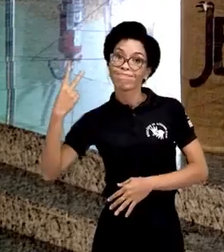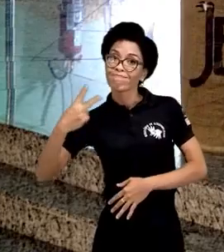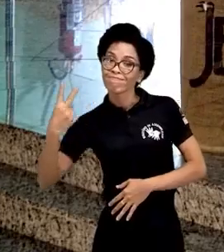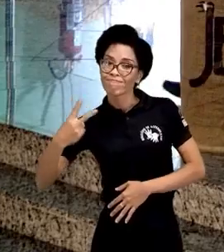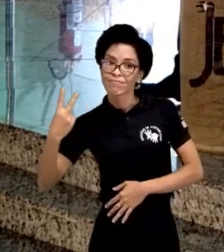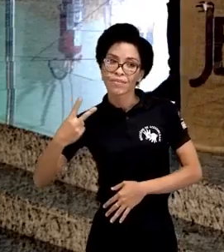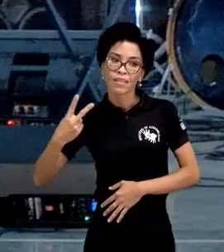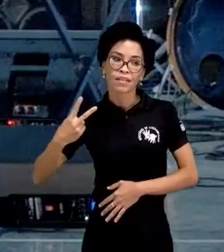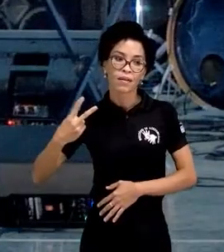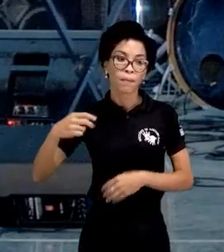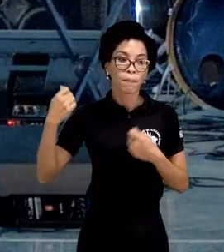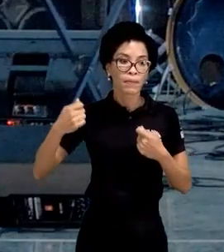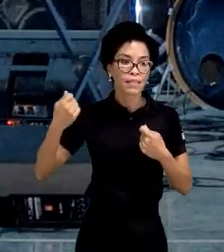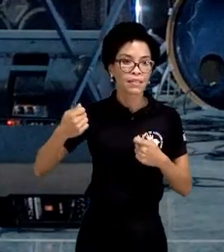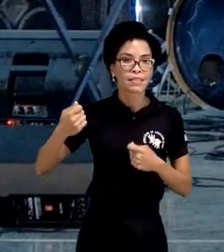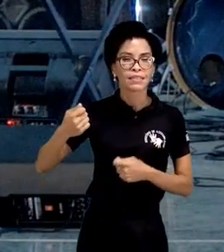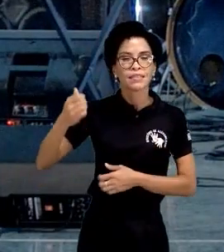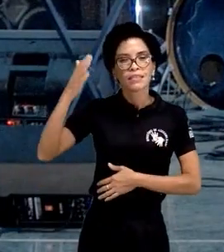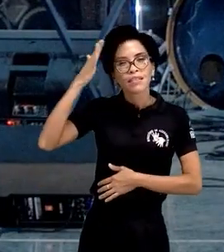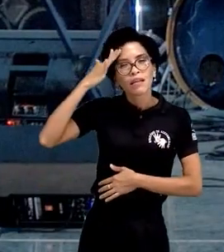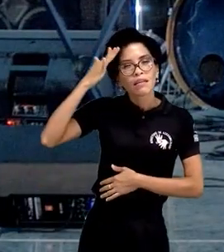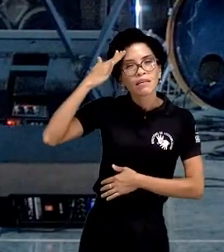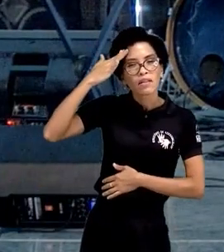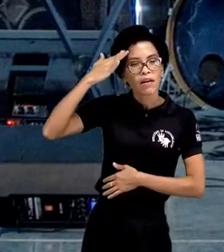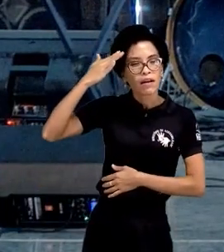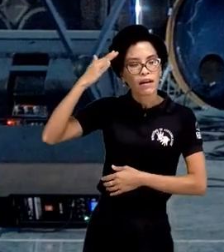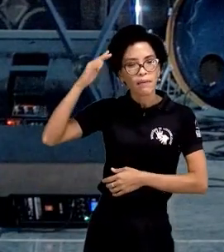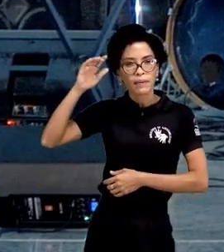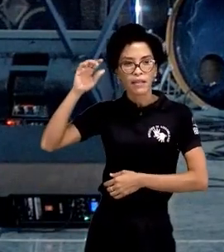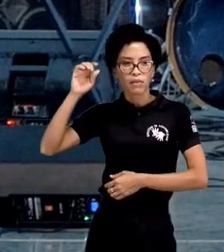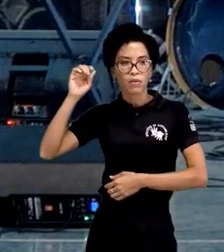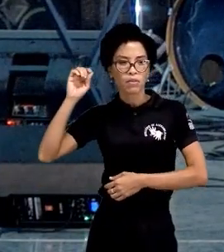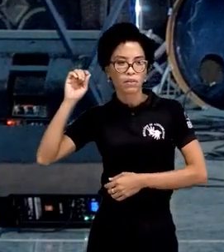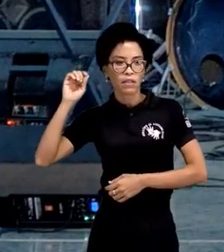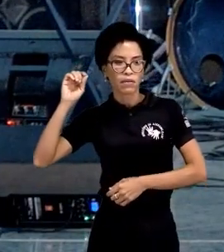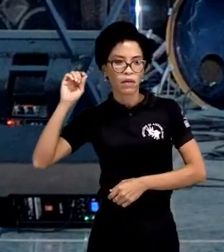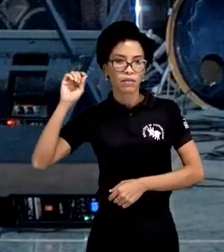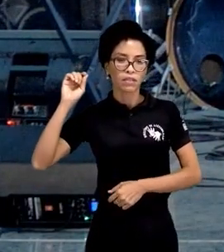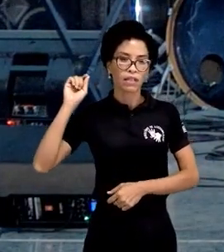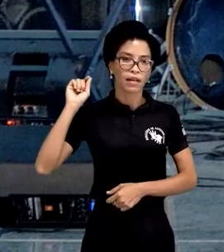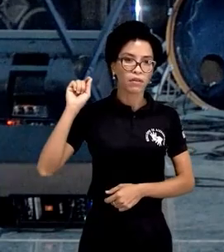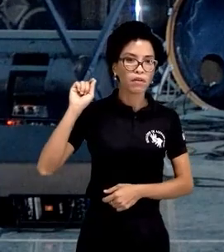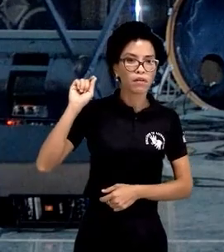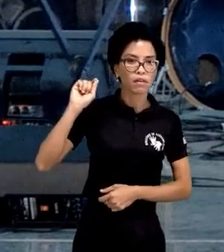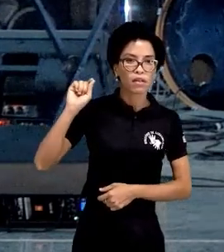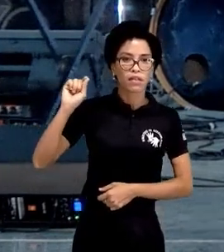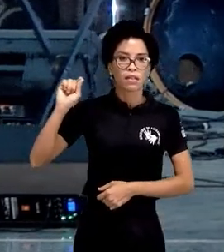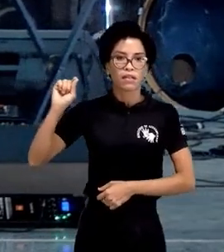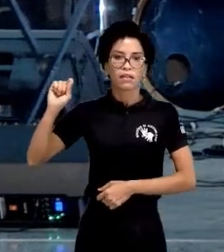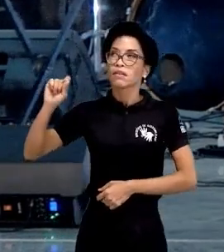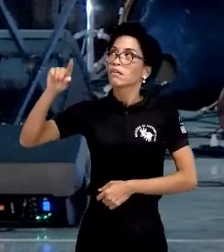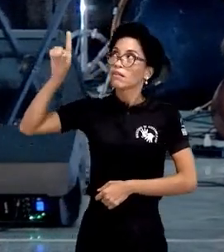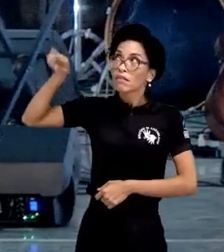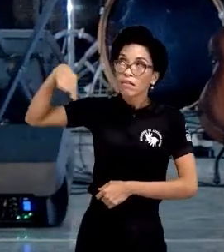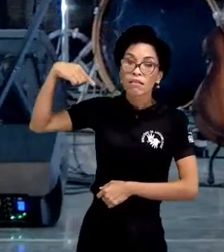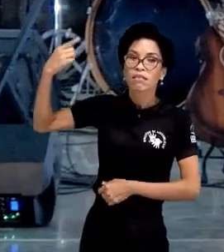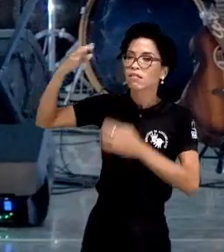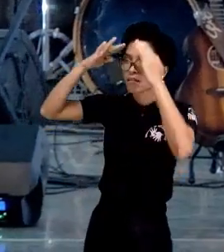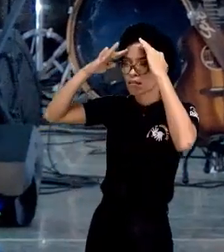no primeiro texto que Jesus fez, chamou a atenção e depois Ele começa a ensinar e apresentar quem Ele é para as pessoas